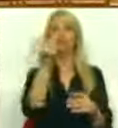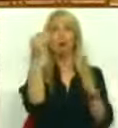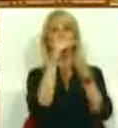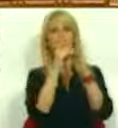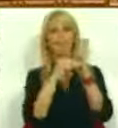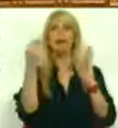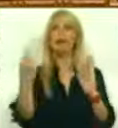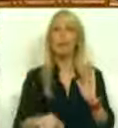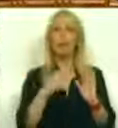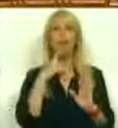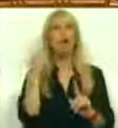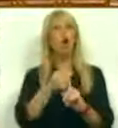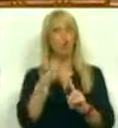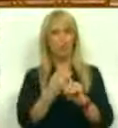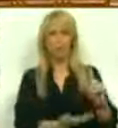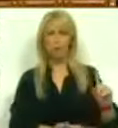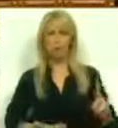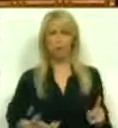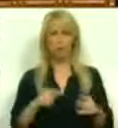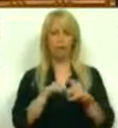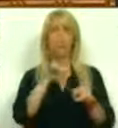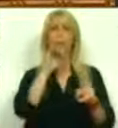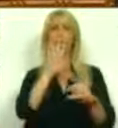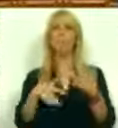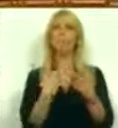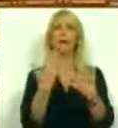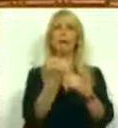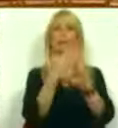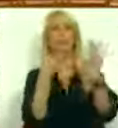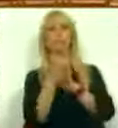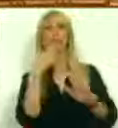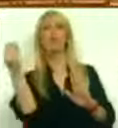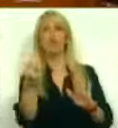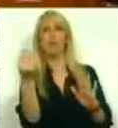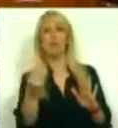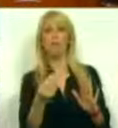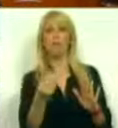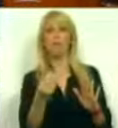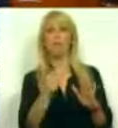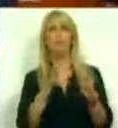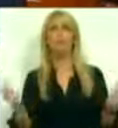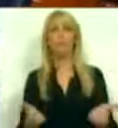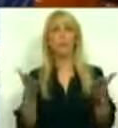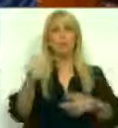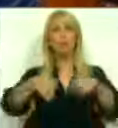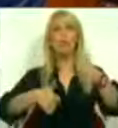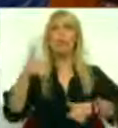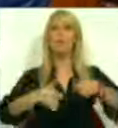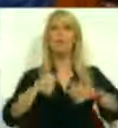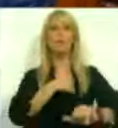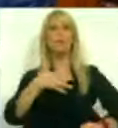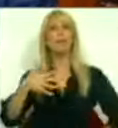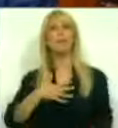preconizam: combater o desemprego, dar oportunidades de trabalho aos jovens, impulsionar a competitividade